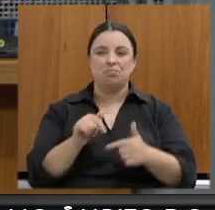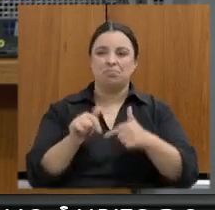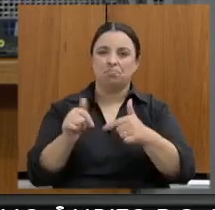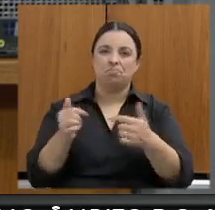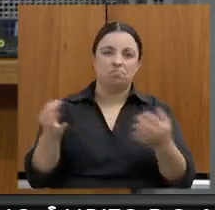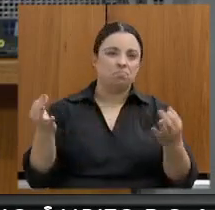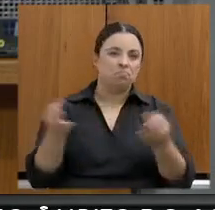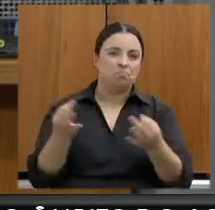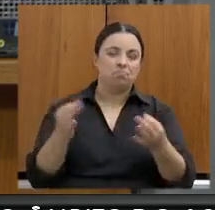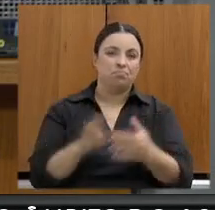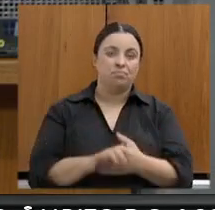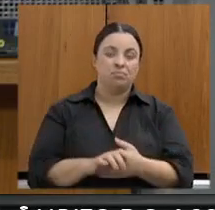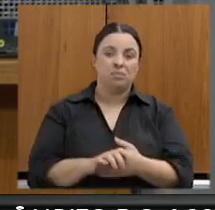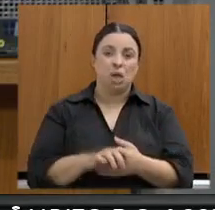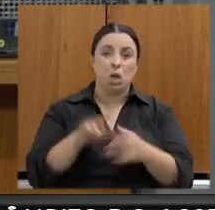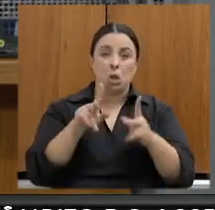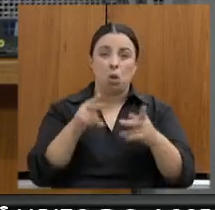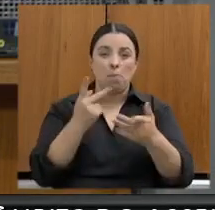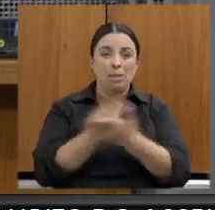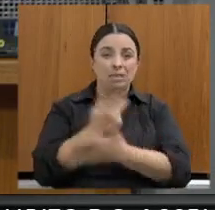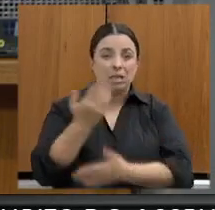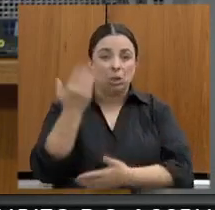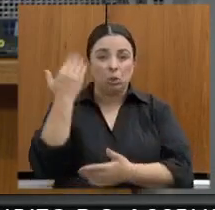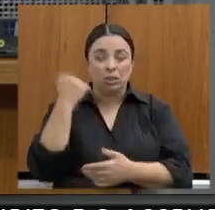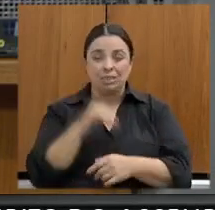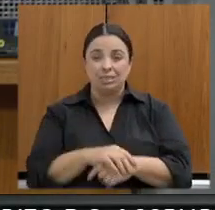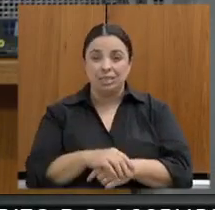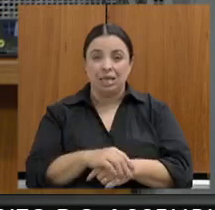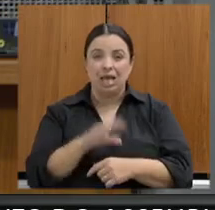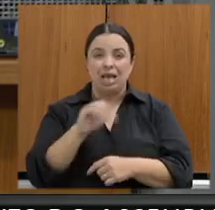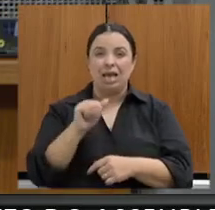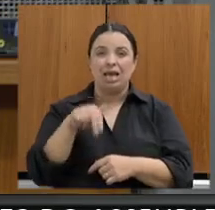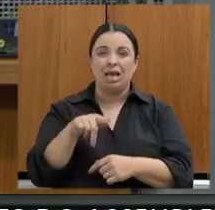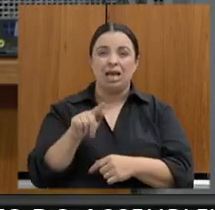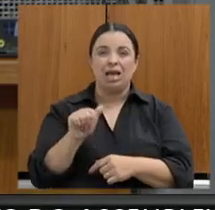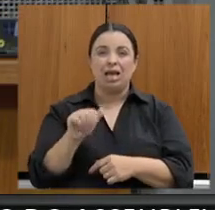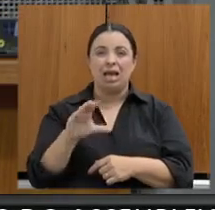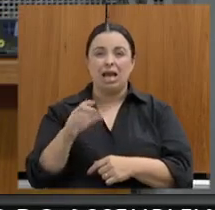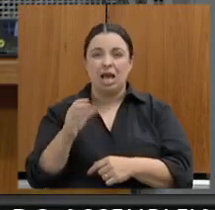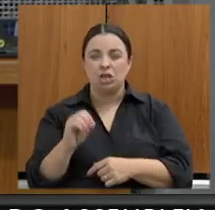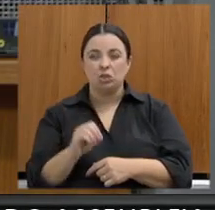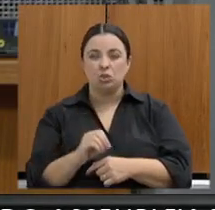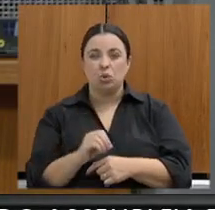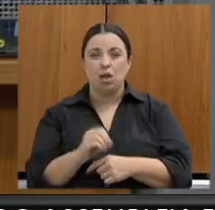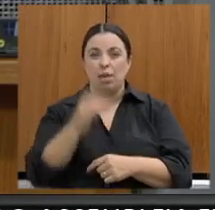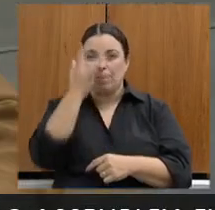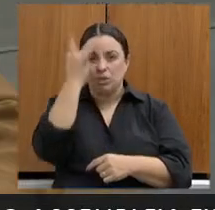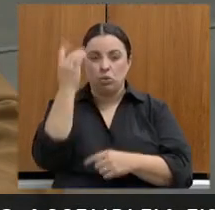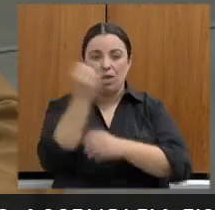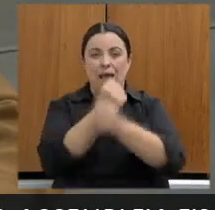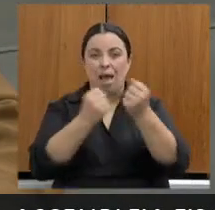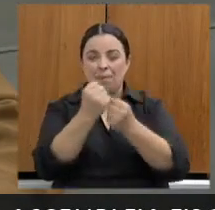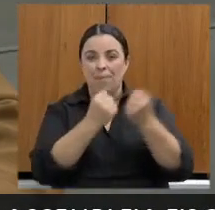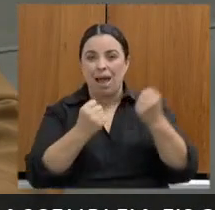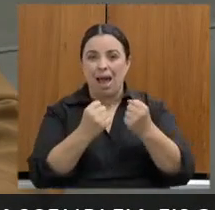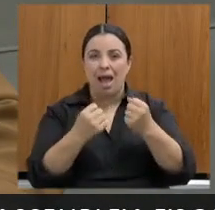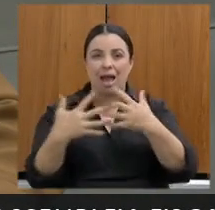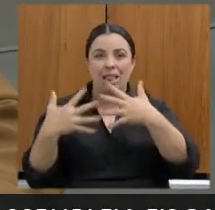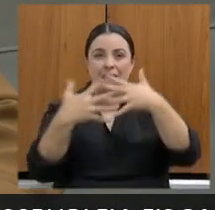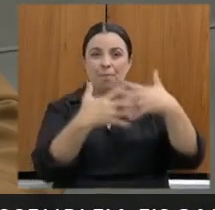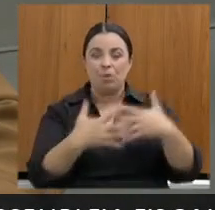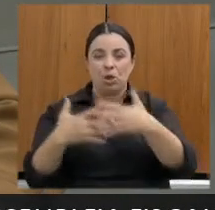Cangaço de amarrar pessoas na caçamba de uma caminhonete e desfilar com aquelas pessoas com